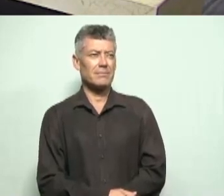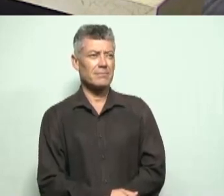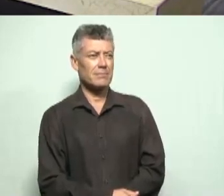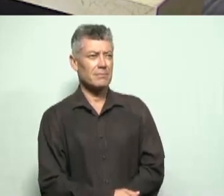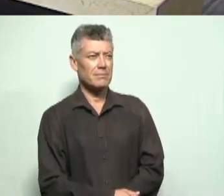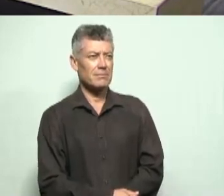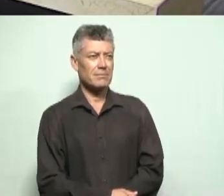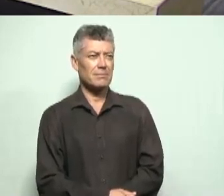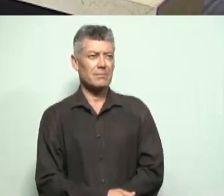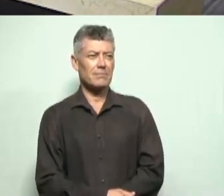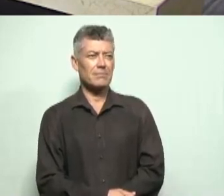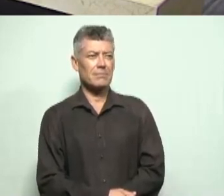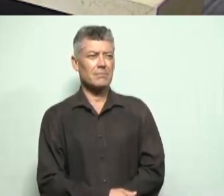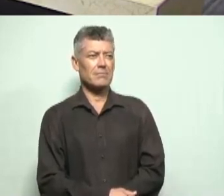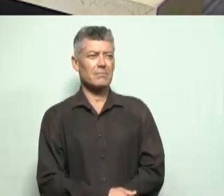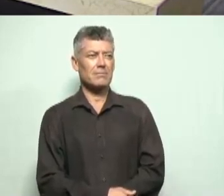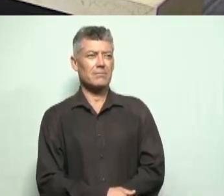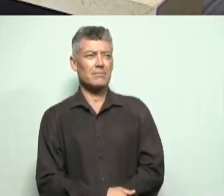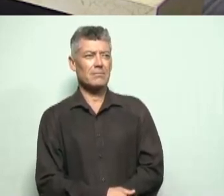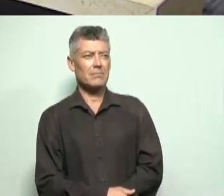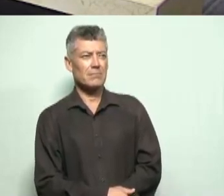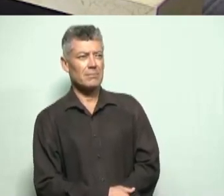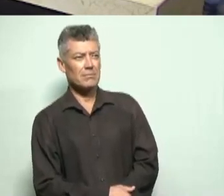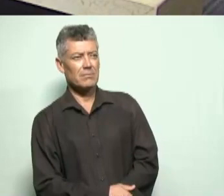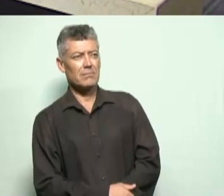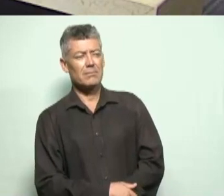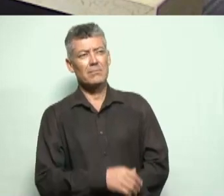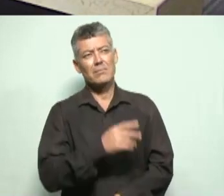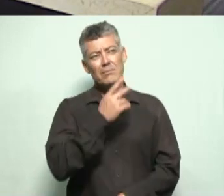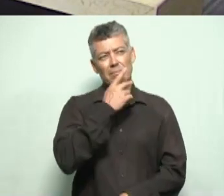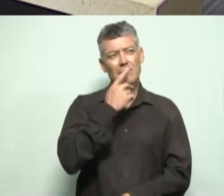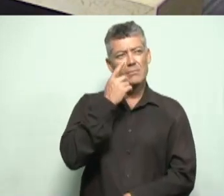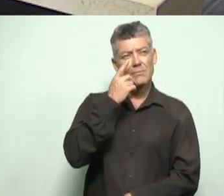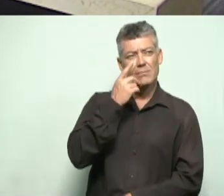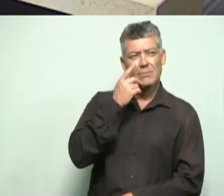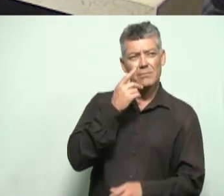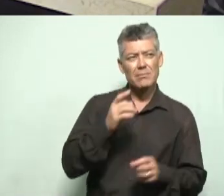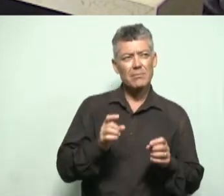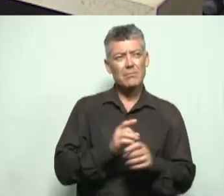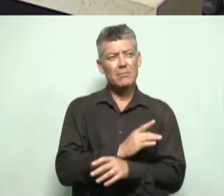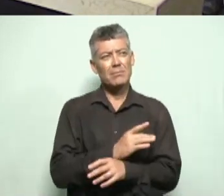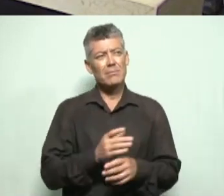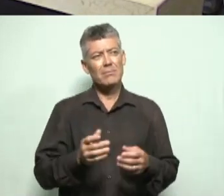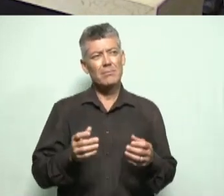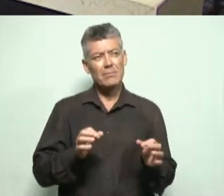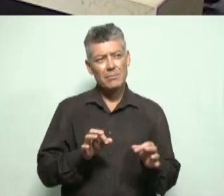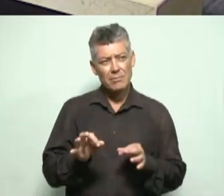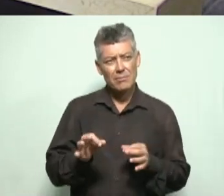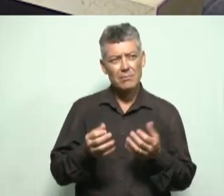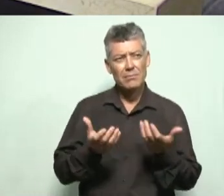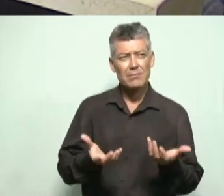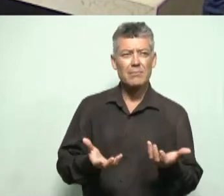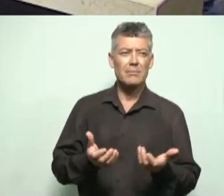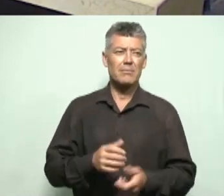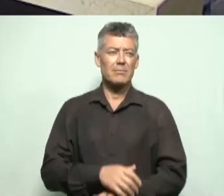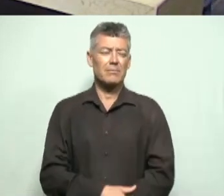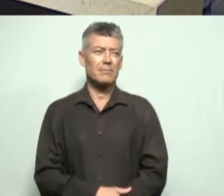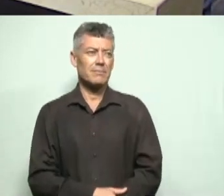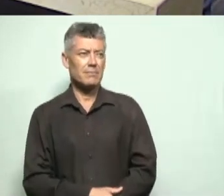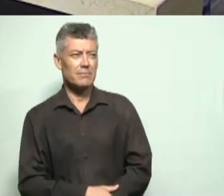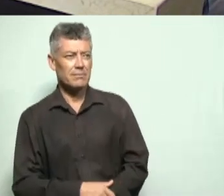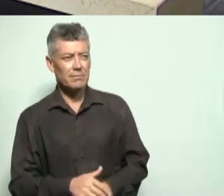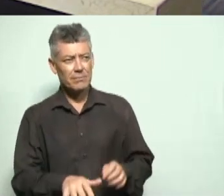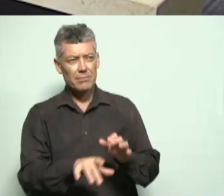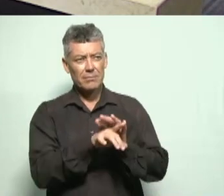Tá certo. Rapaz, depois que o Paulinho falou isso, todo mundo agora é pronto, preparado, querendo, né? Projeto de